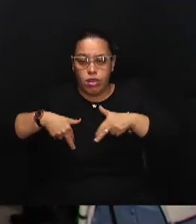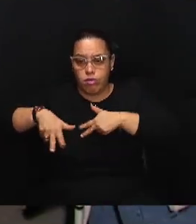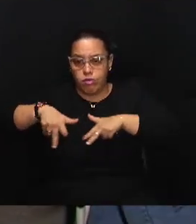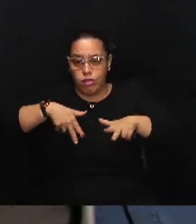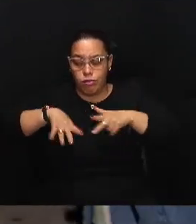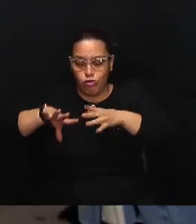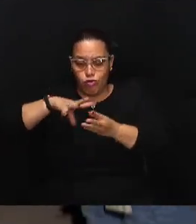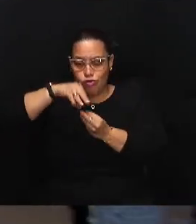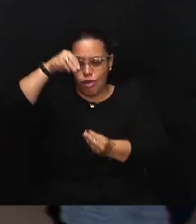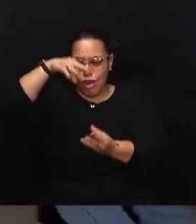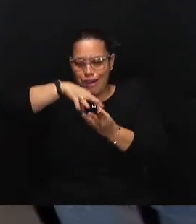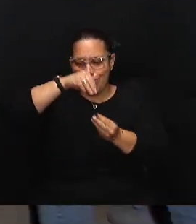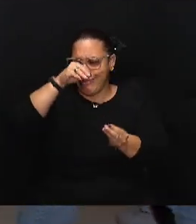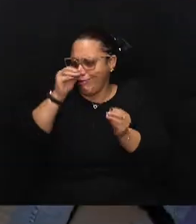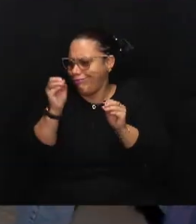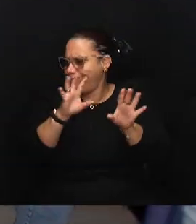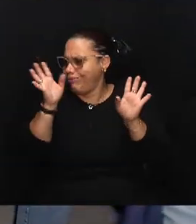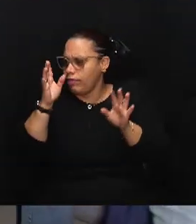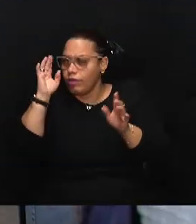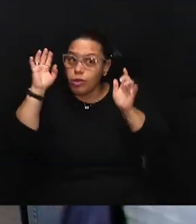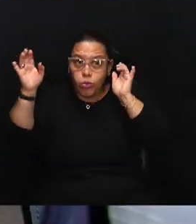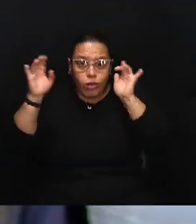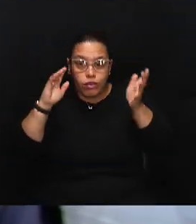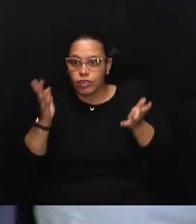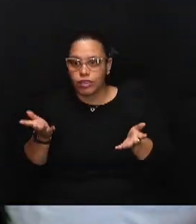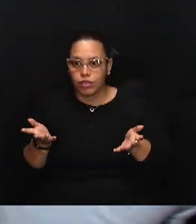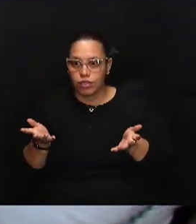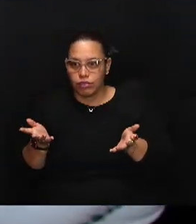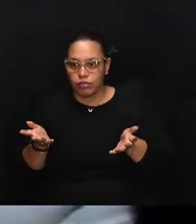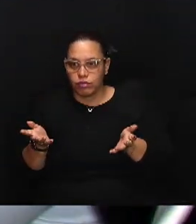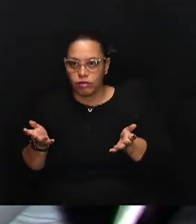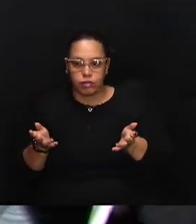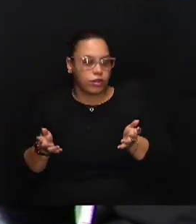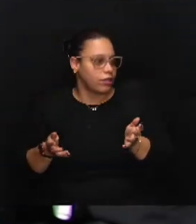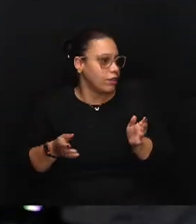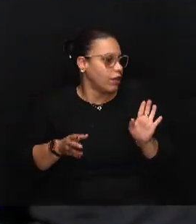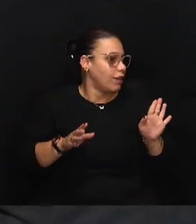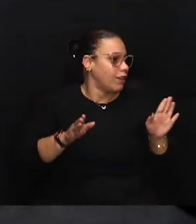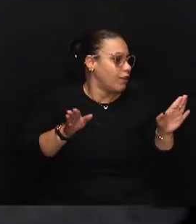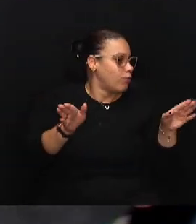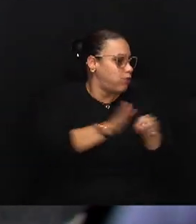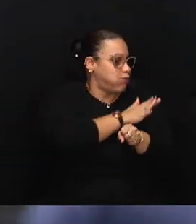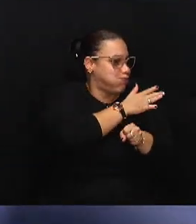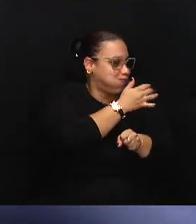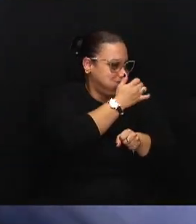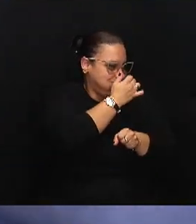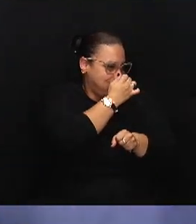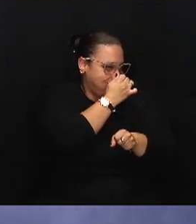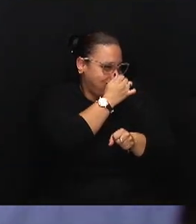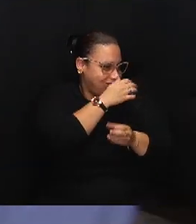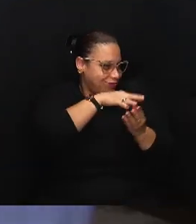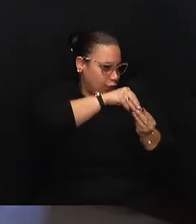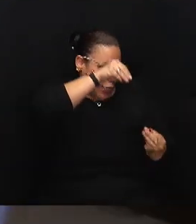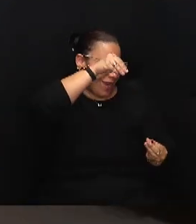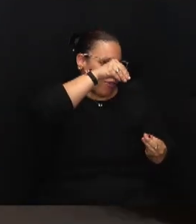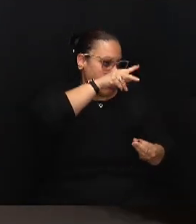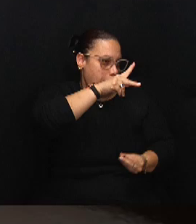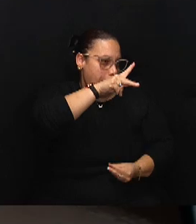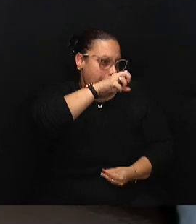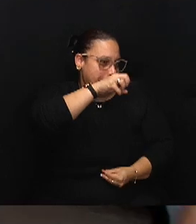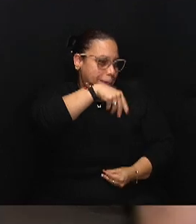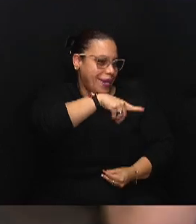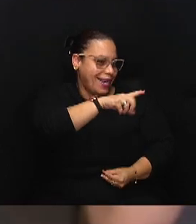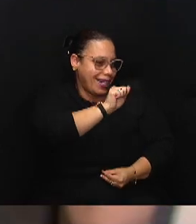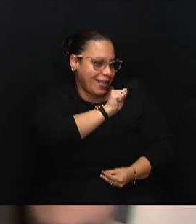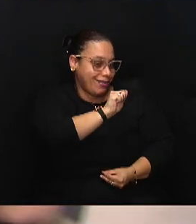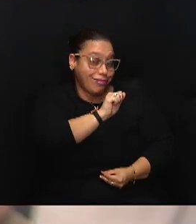penada. É verdade, as pessoas imaginam isso, né? É um rush de almas penadas. Rush de alma penada, aí depois tem um monte